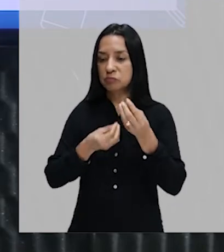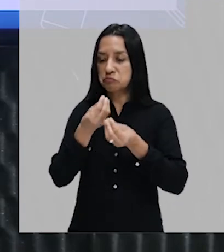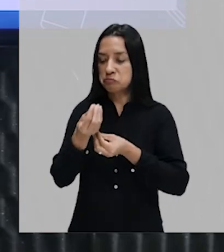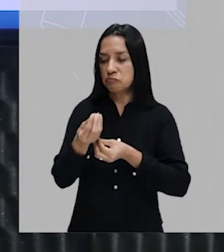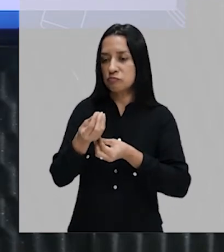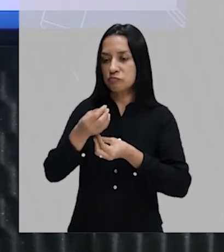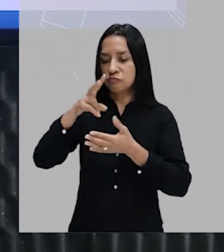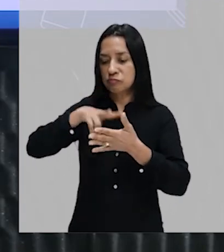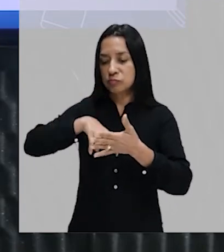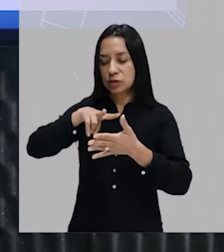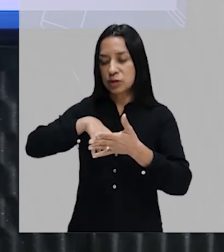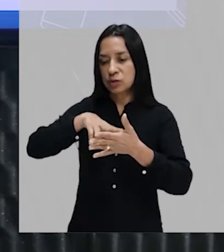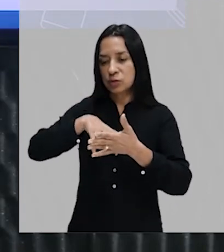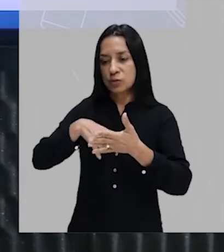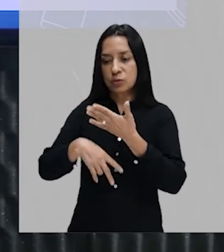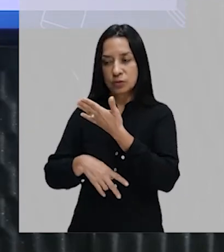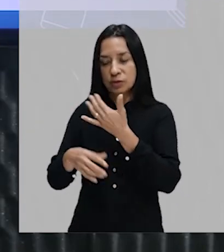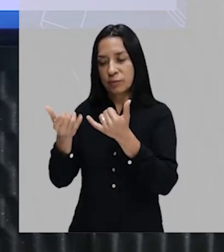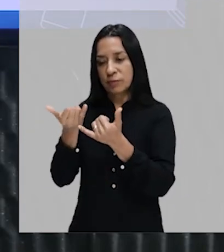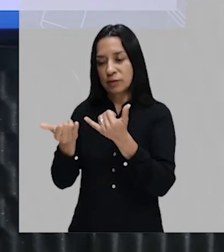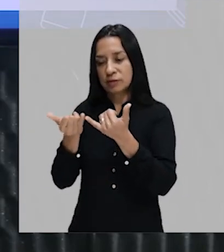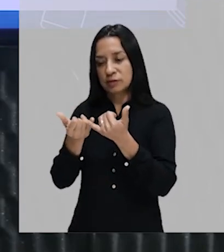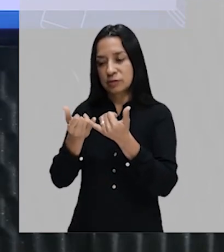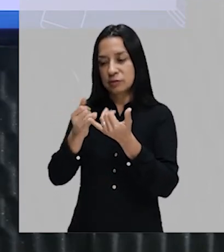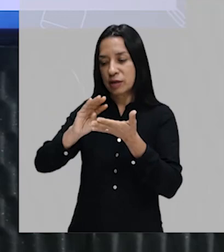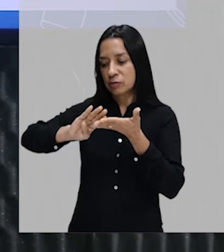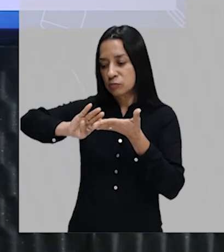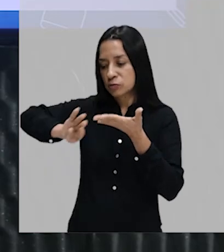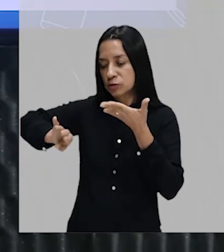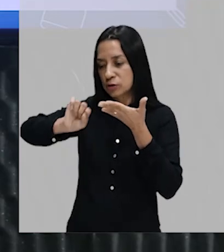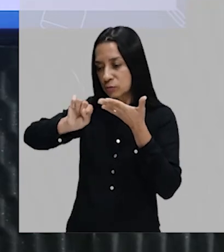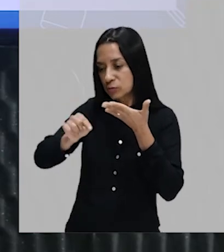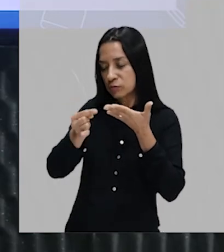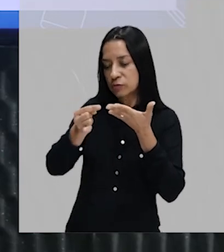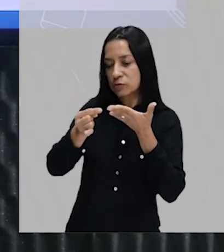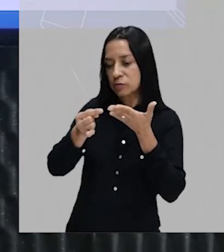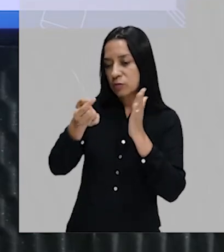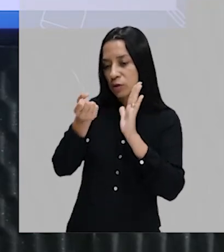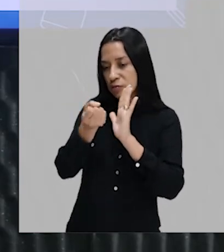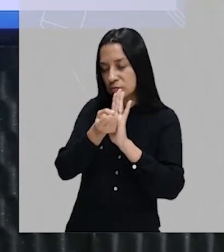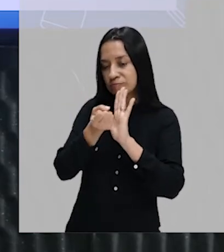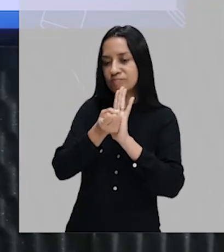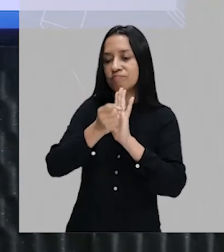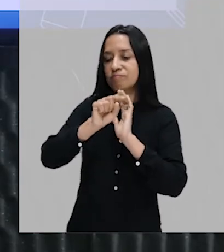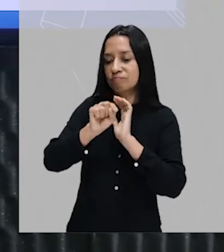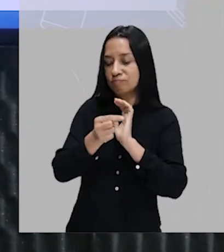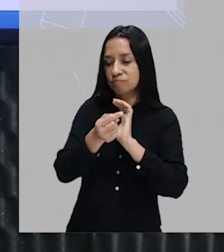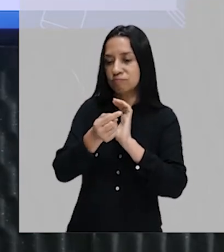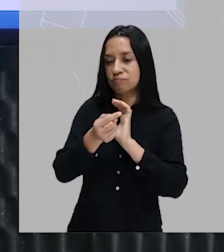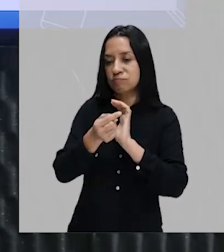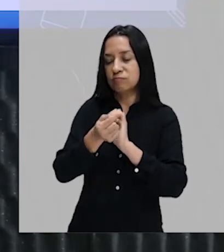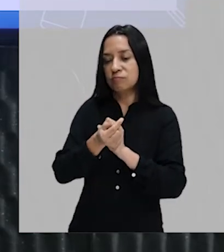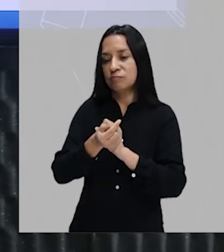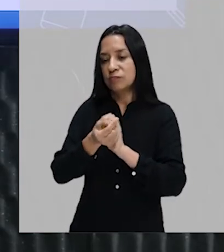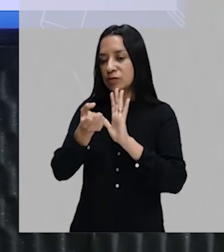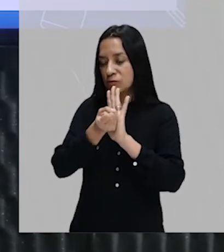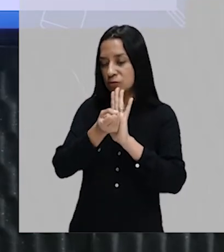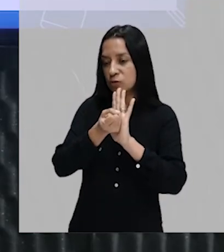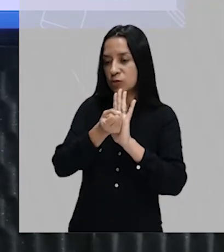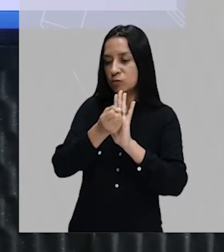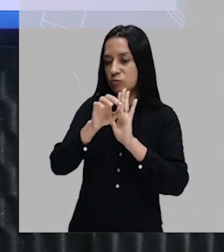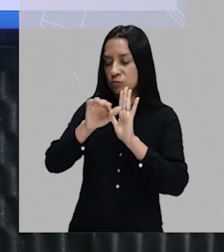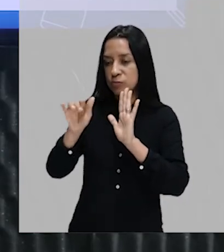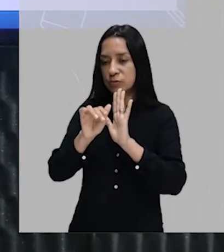essa, tirando, né, os signos de pontuação, tirando as marcas gráficas, tirando as vírgulas, e me